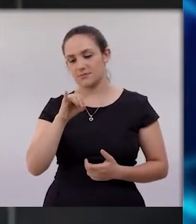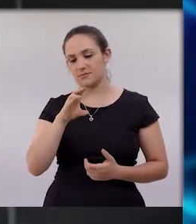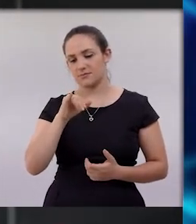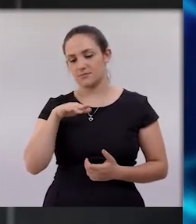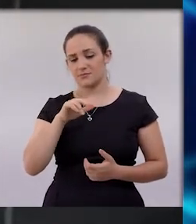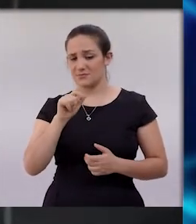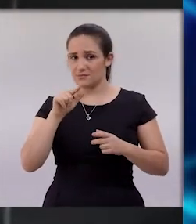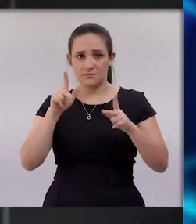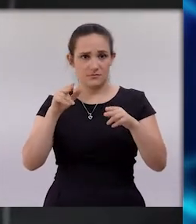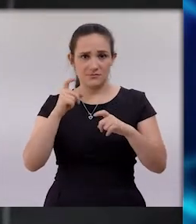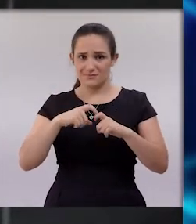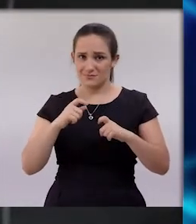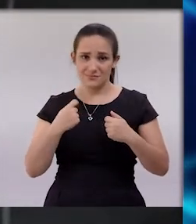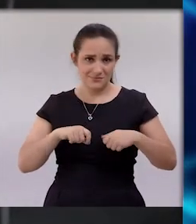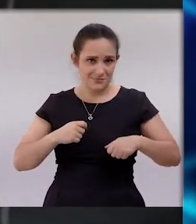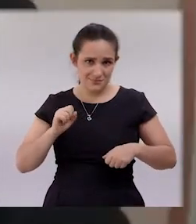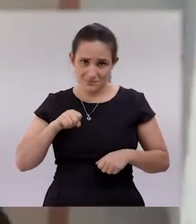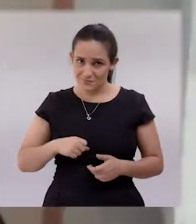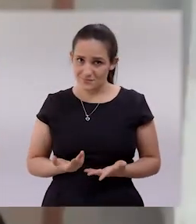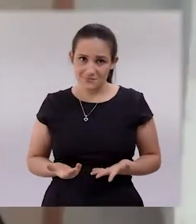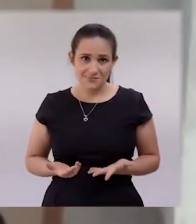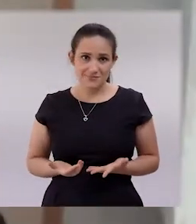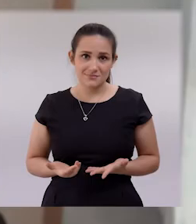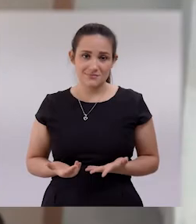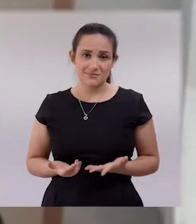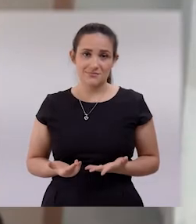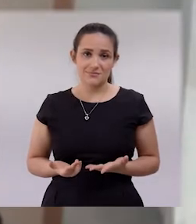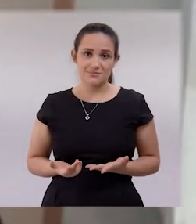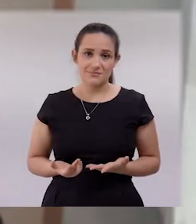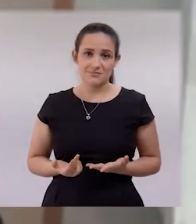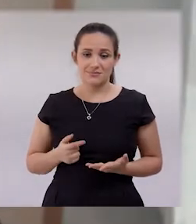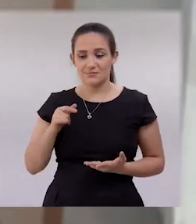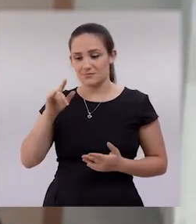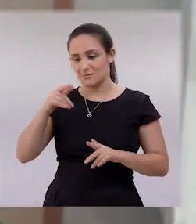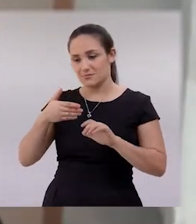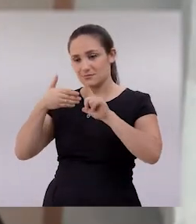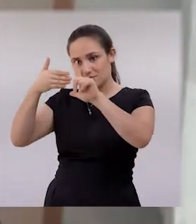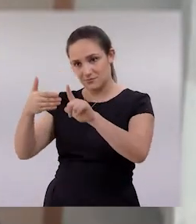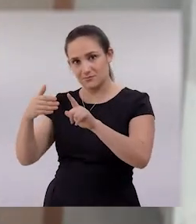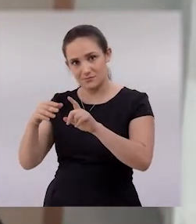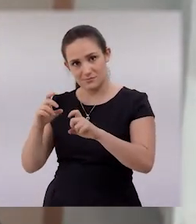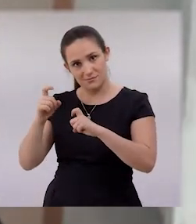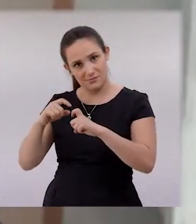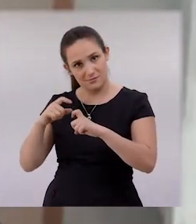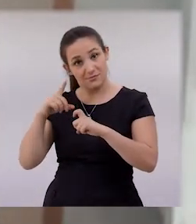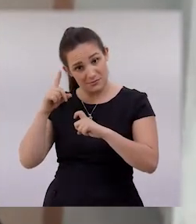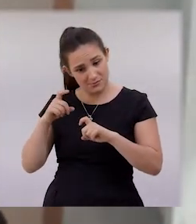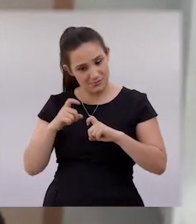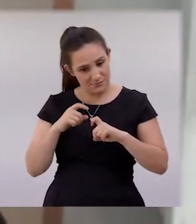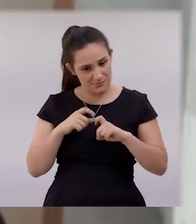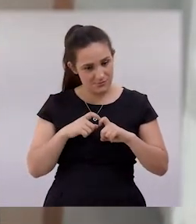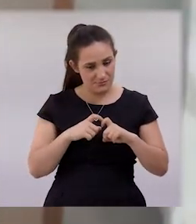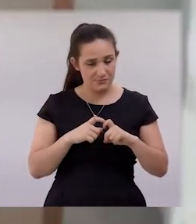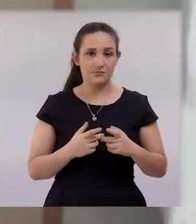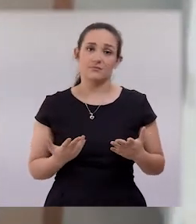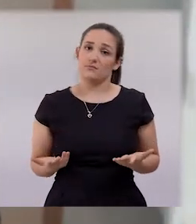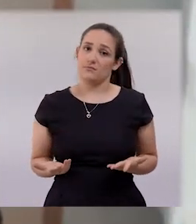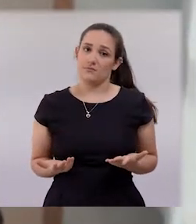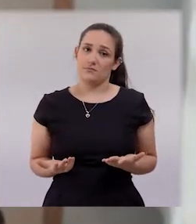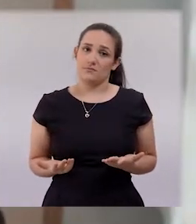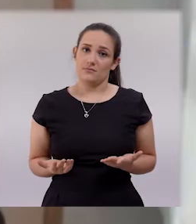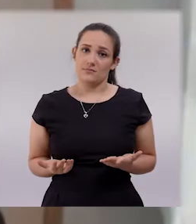Né? Então, se a gente traduz a telemedicina como medicina, a telesaúde como sendo